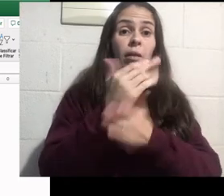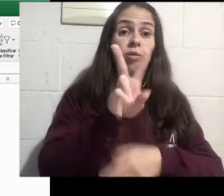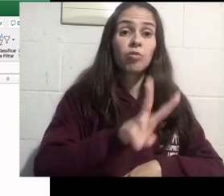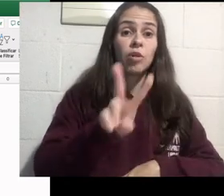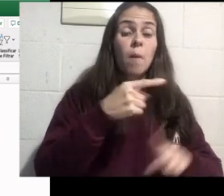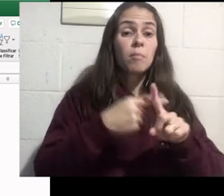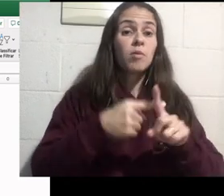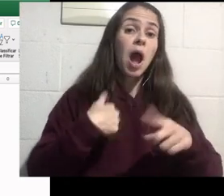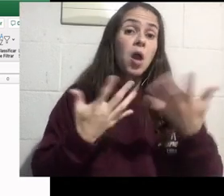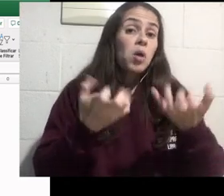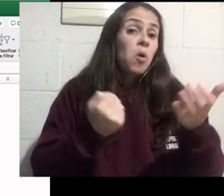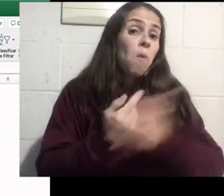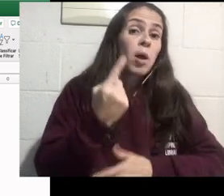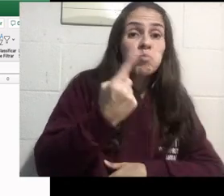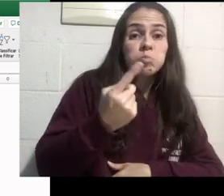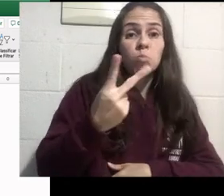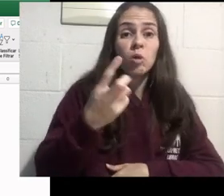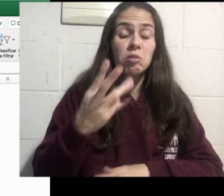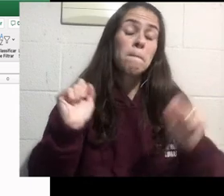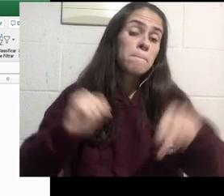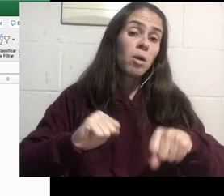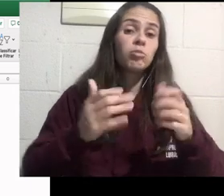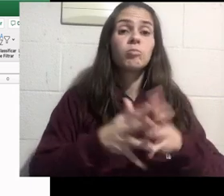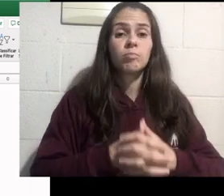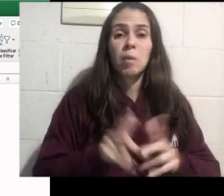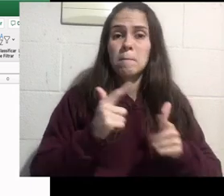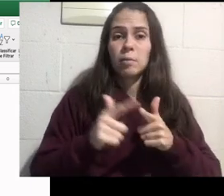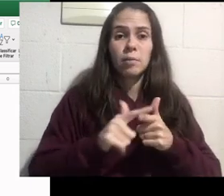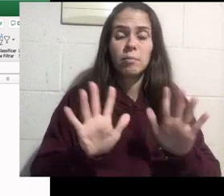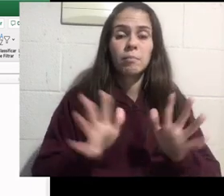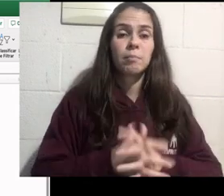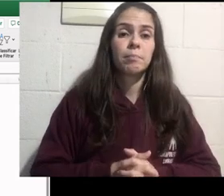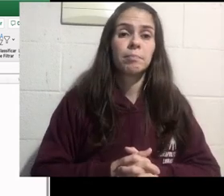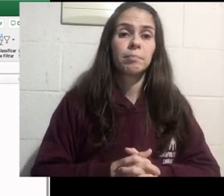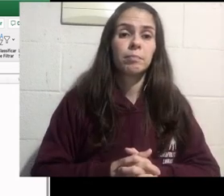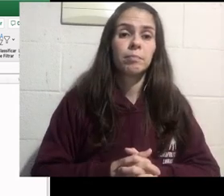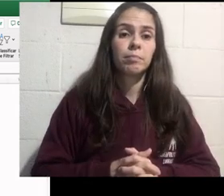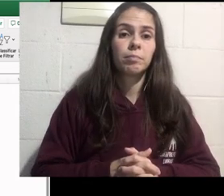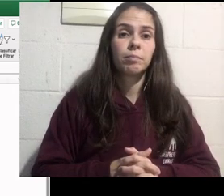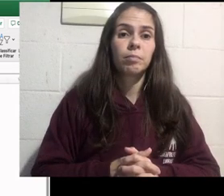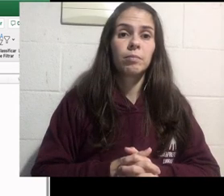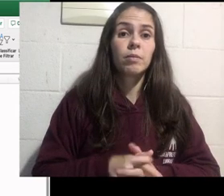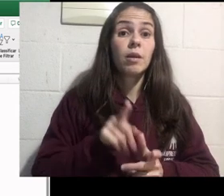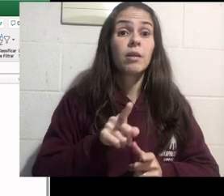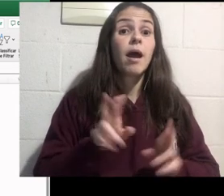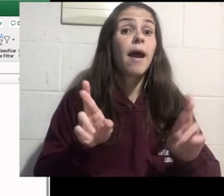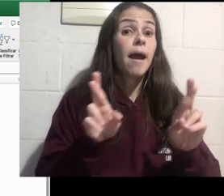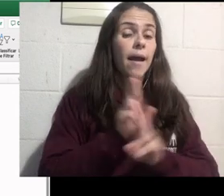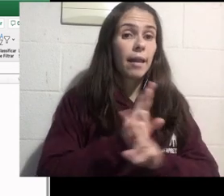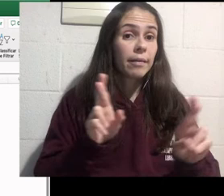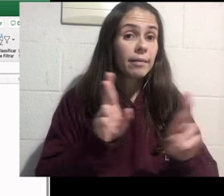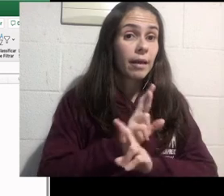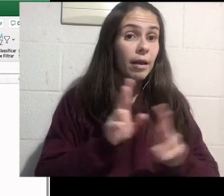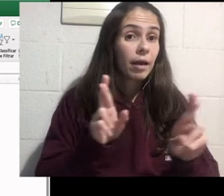pessoa quer investir um pouco mais, compra 2, 3 ações. Isso não tem problema, ok? Isso com relação à fonte